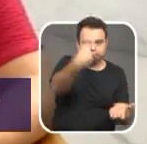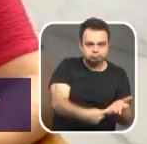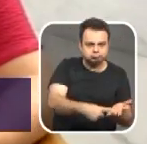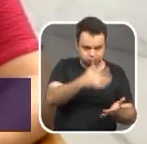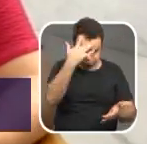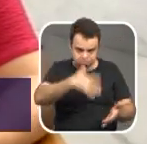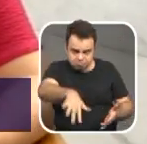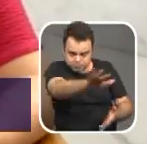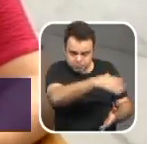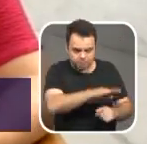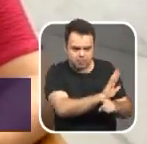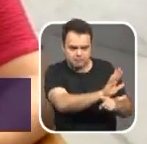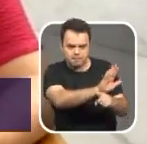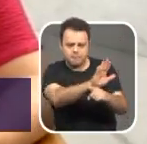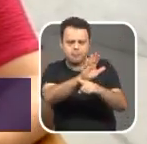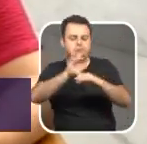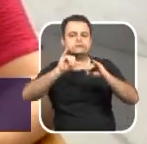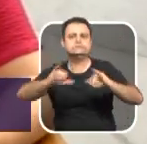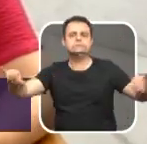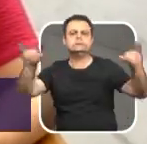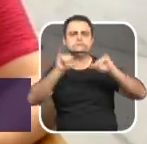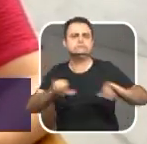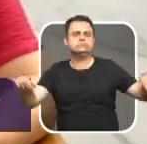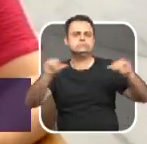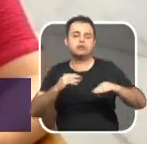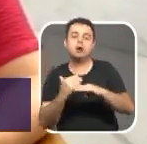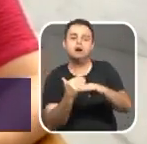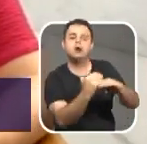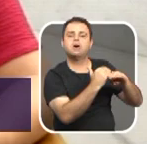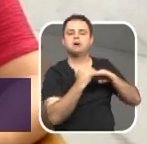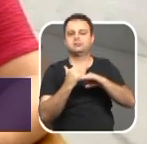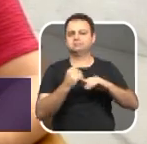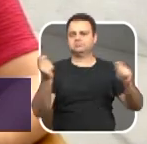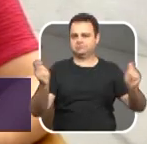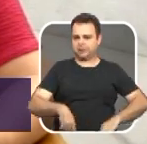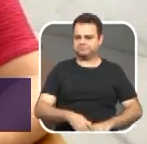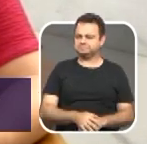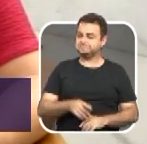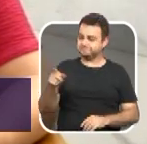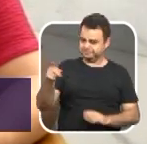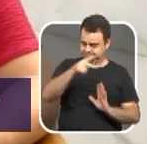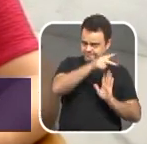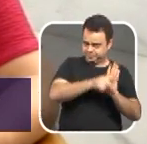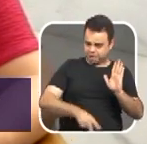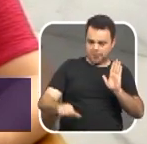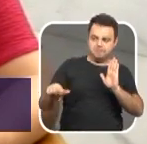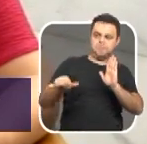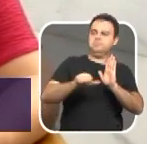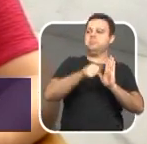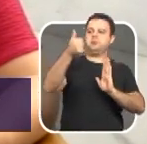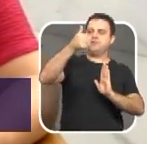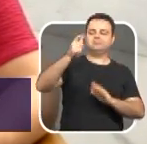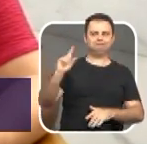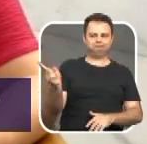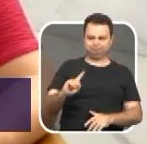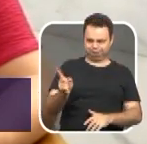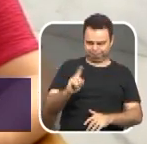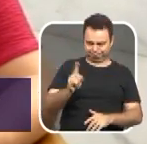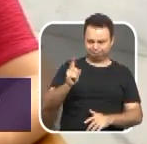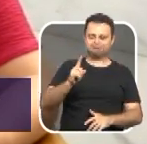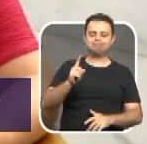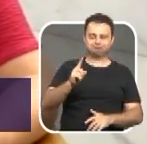projeto, a primeira lei que você tem aprovada que é relacionada à questão da violência contra a mulher, né? Os ônibus que a gente vê com o